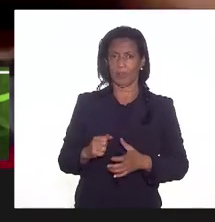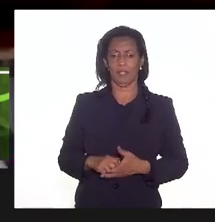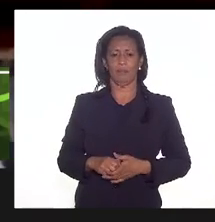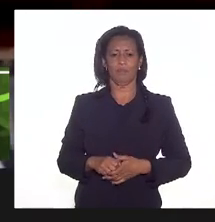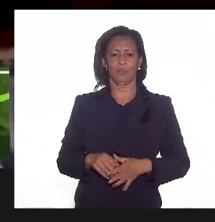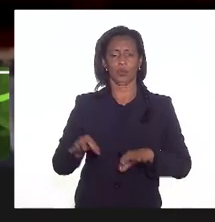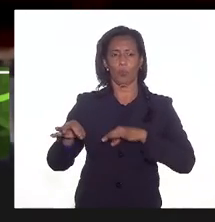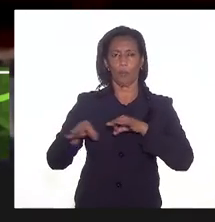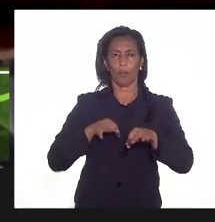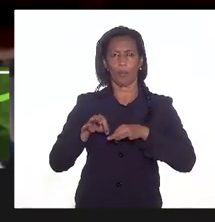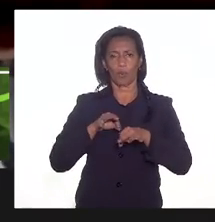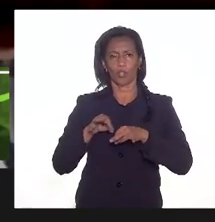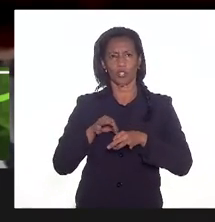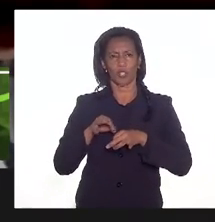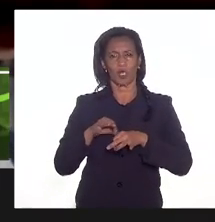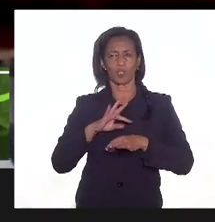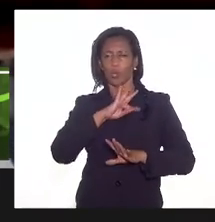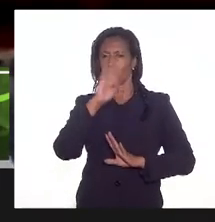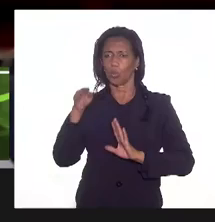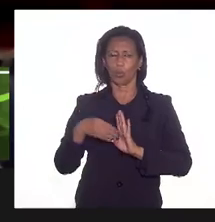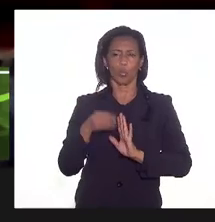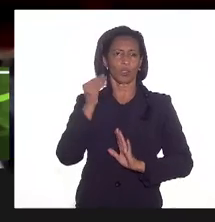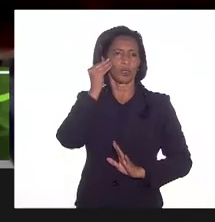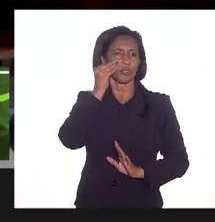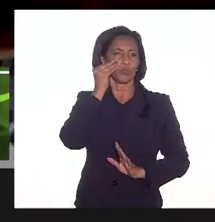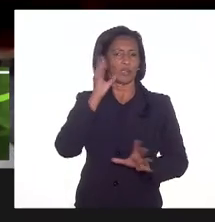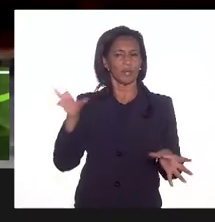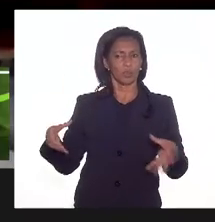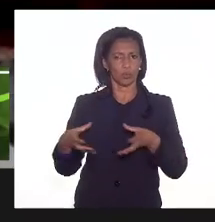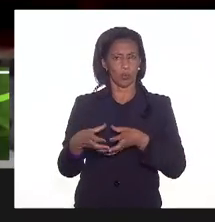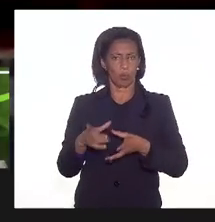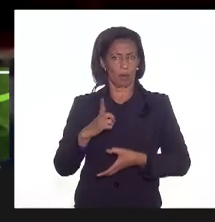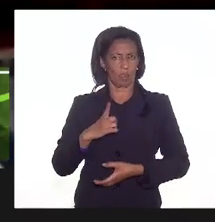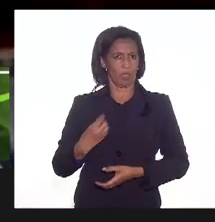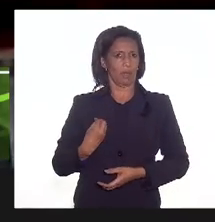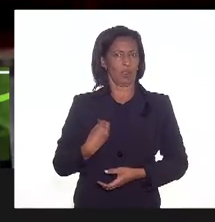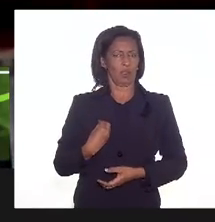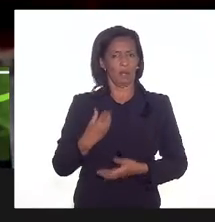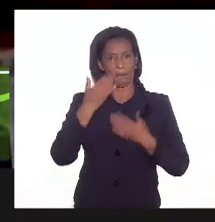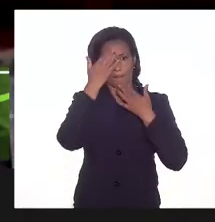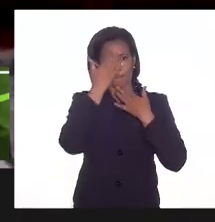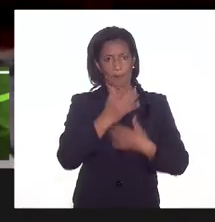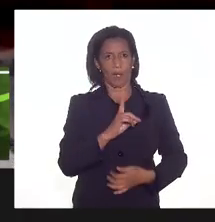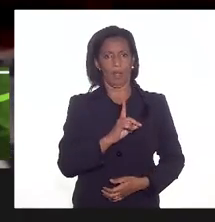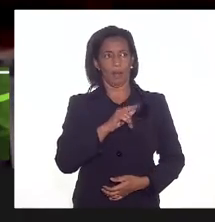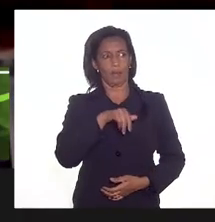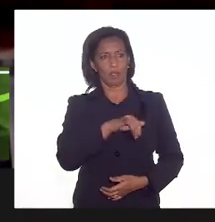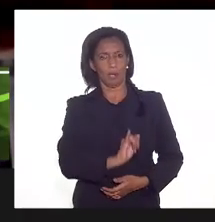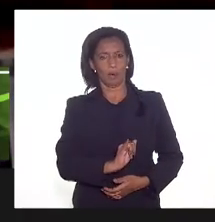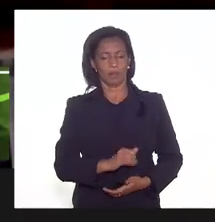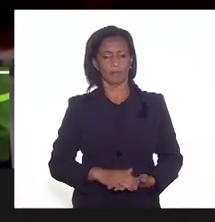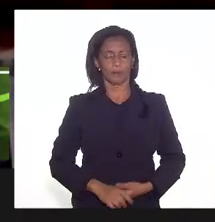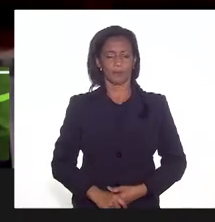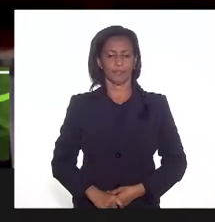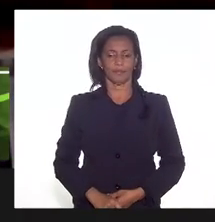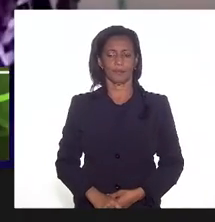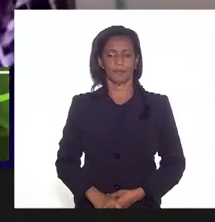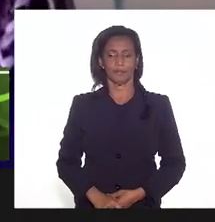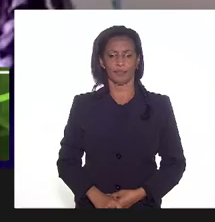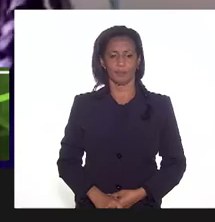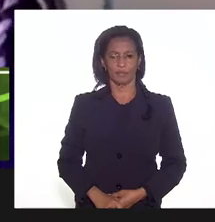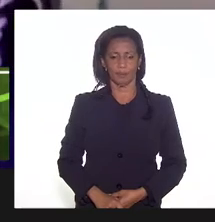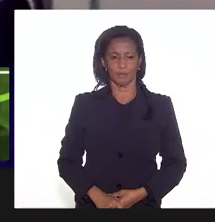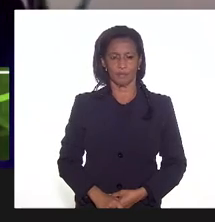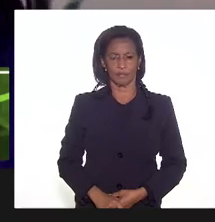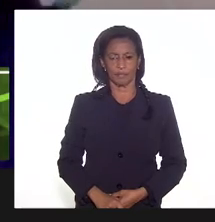agregue toda essa experiência desses grupos que estão aqui obrigado Dani obrigado obrigado